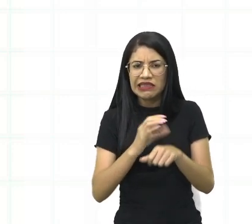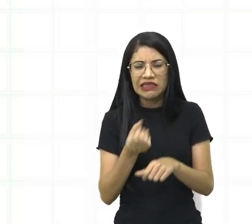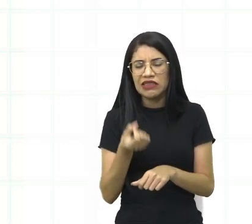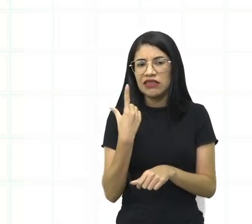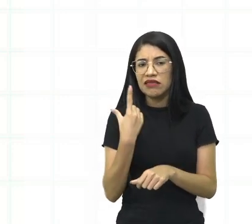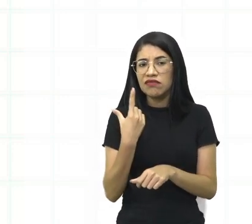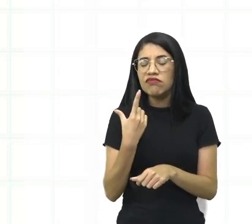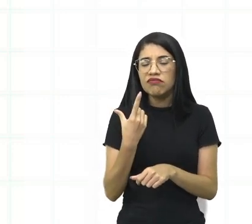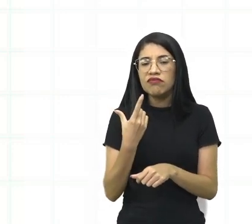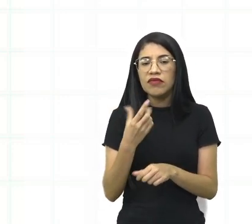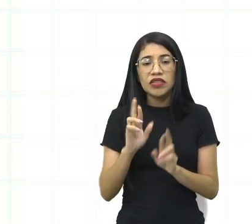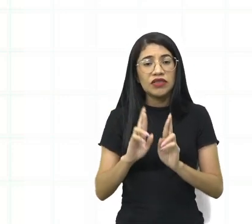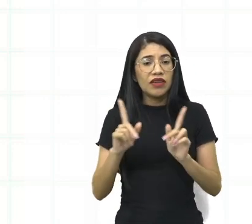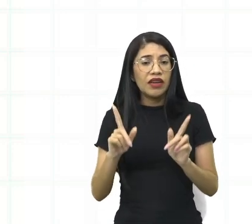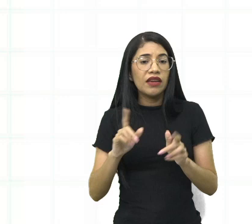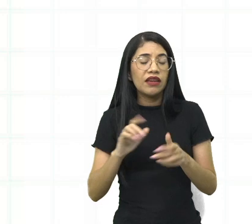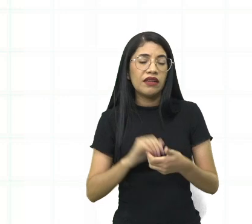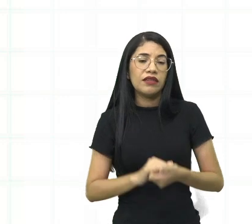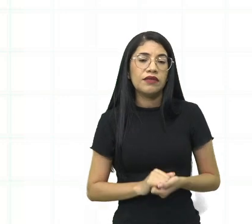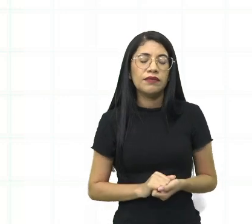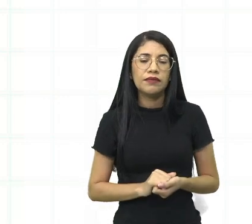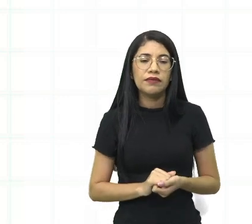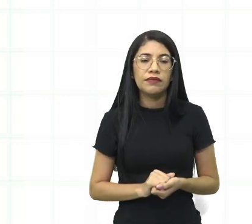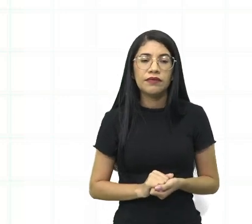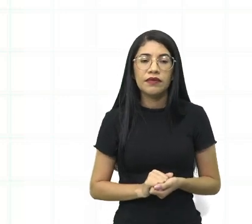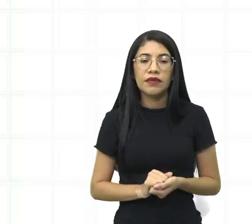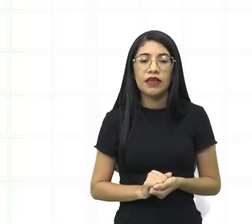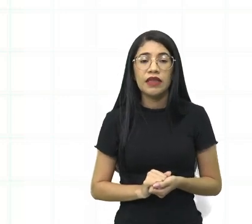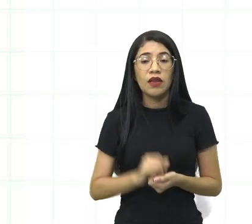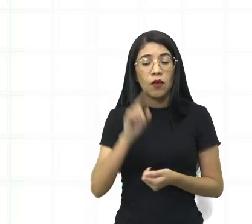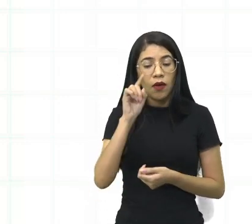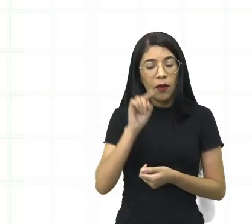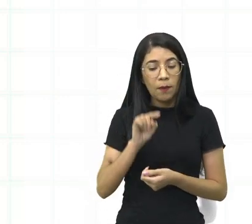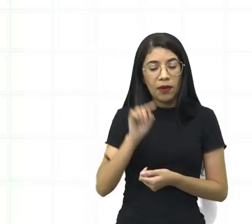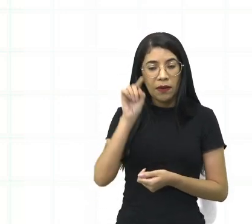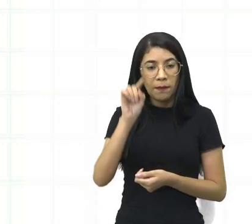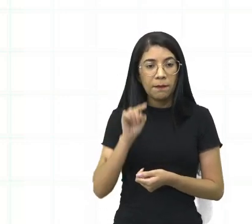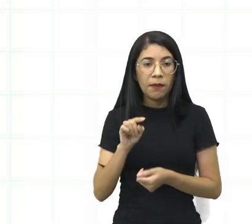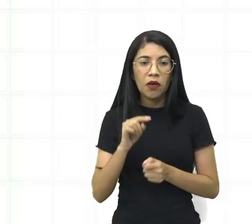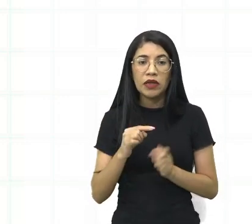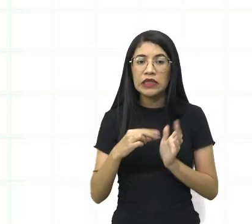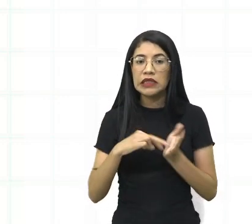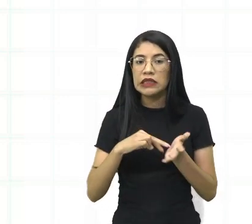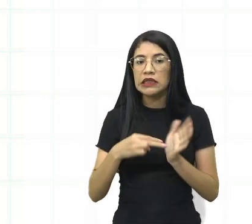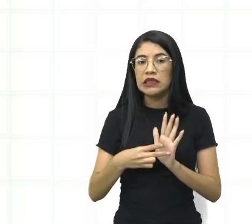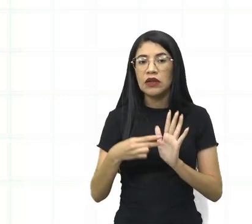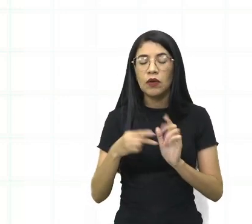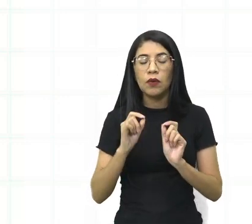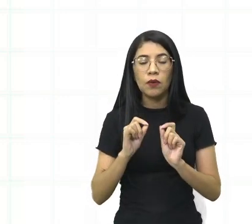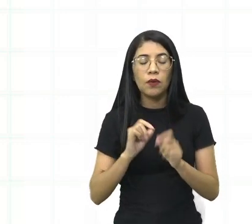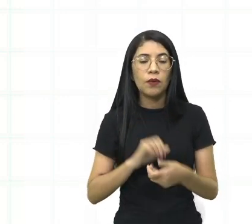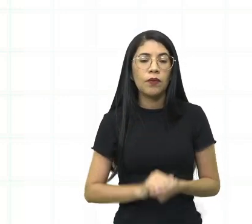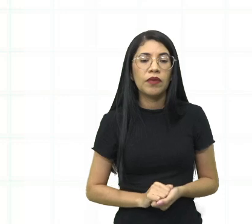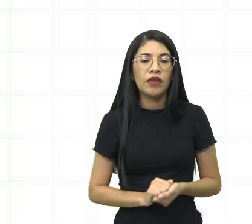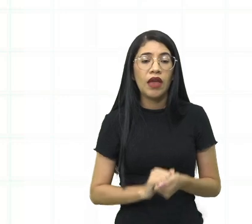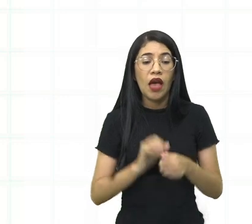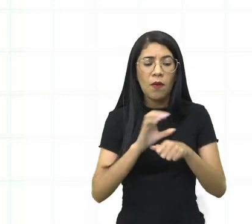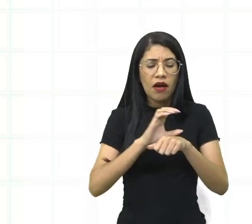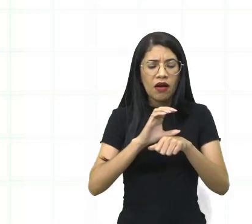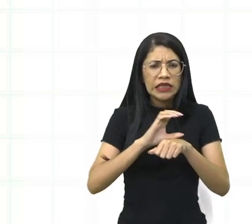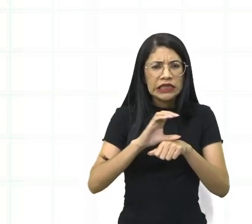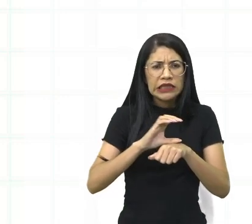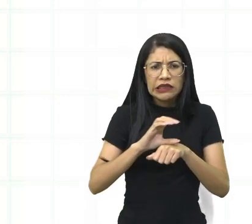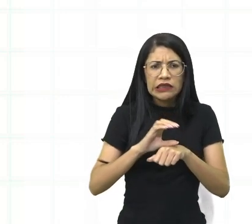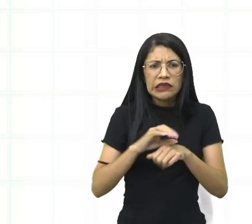cinza. Cinza, ela ainda põe aqui, ó. Esses 2 pontos de exclamação para dizer cinza, né? Imagina